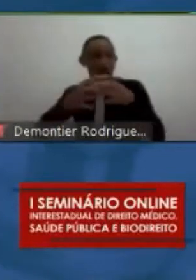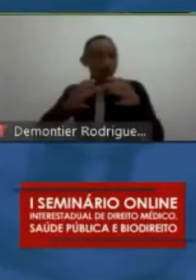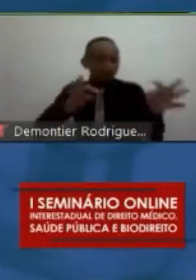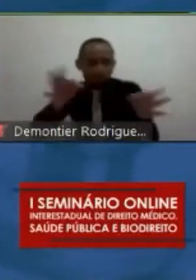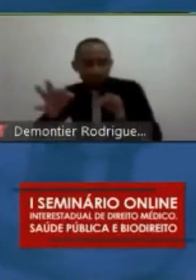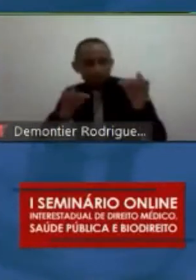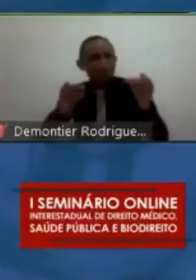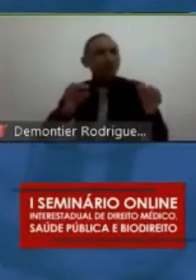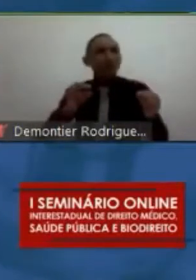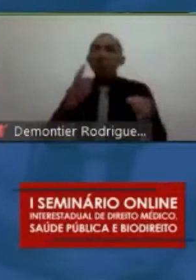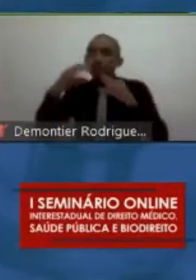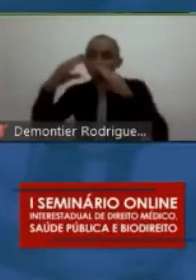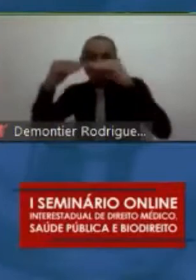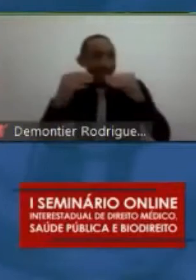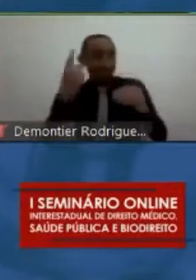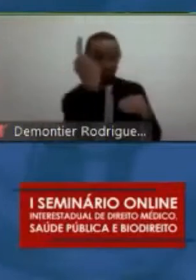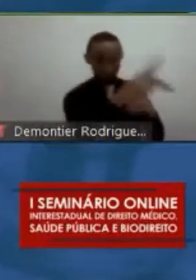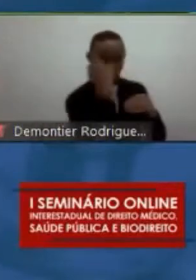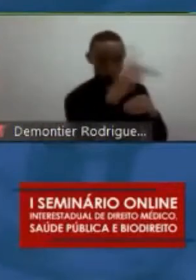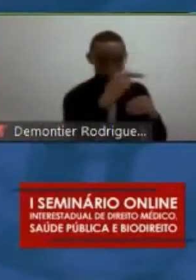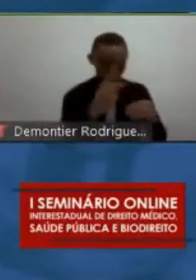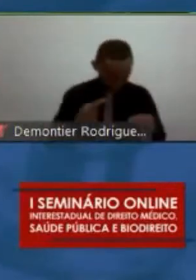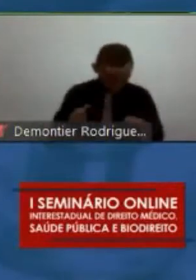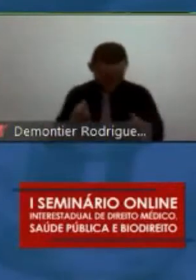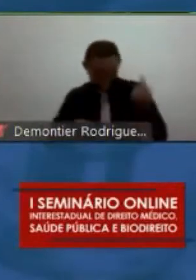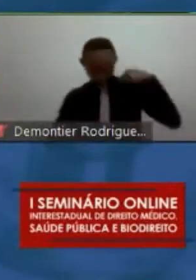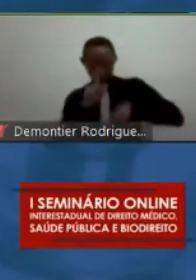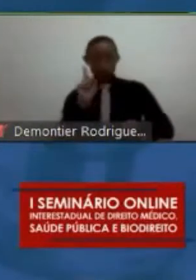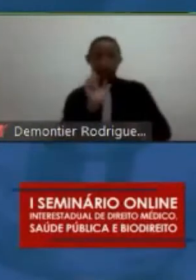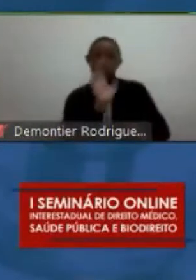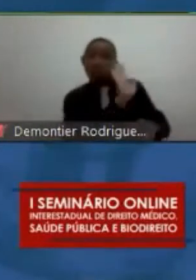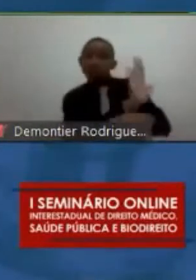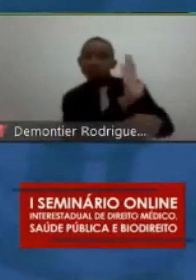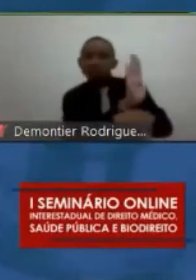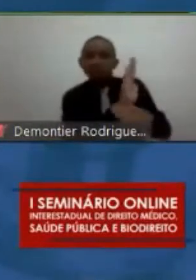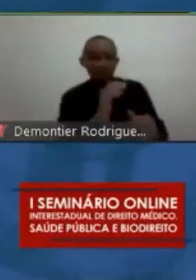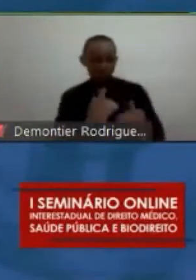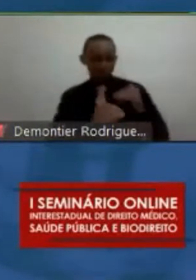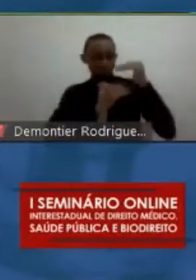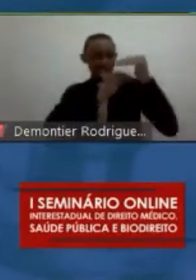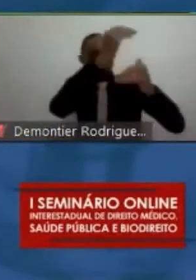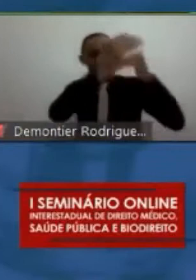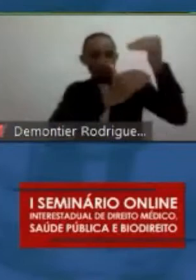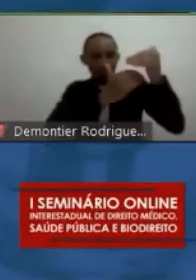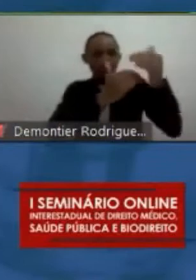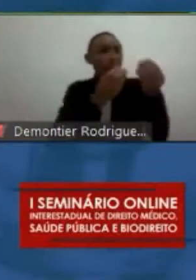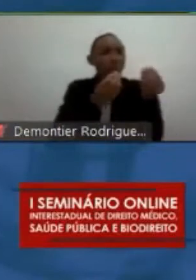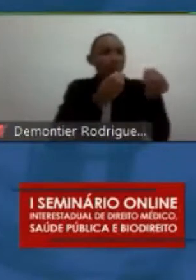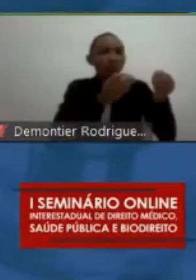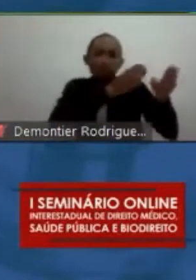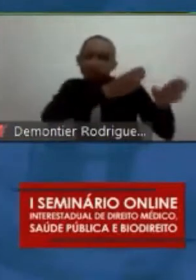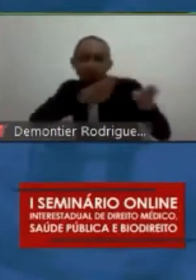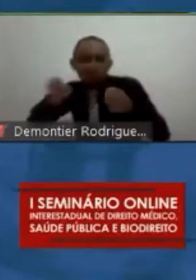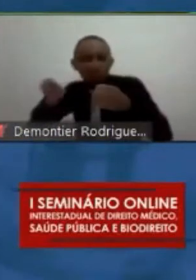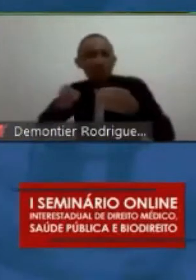do paciente, que é a Associação Americana, a SABM, que é a Sociedade para o Avanço do Gerenciamento do Sangue, e